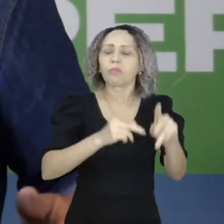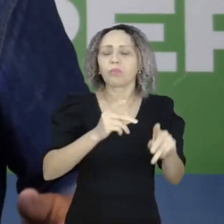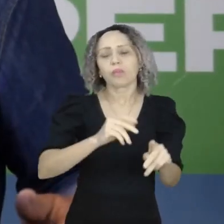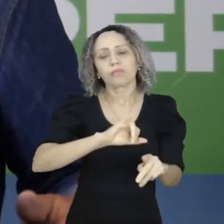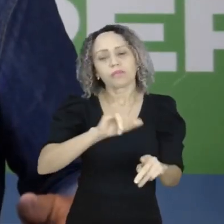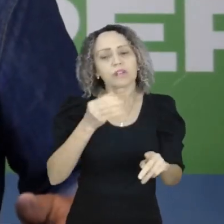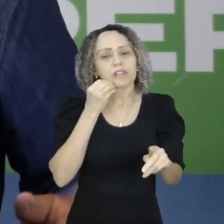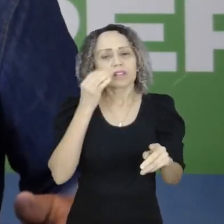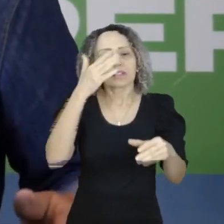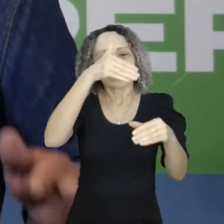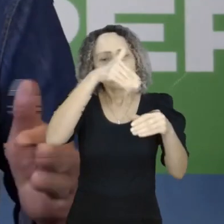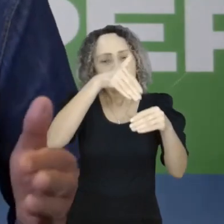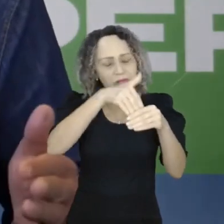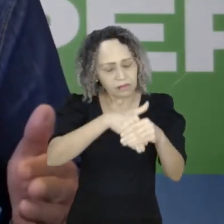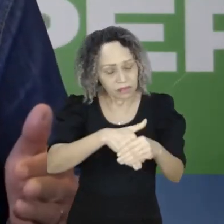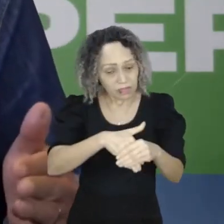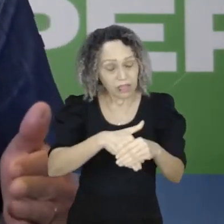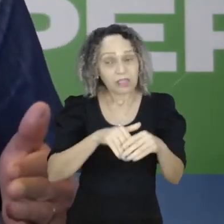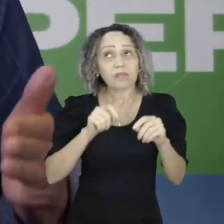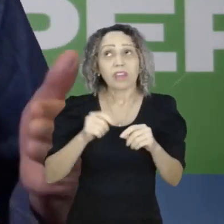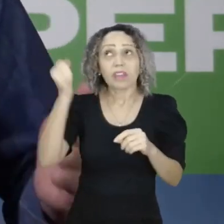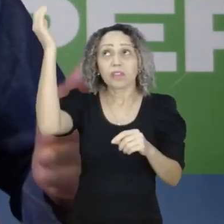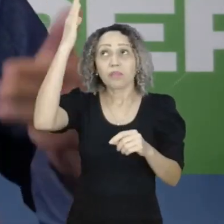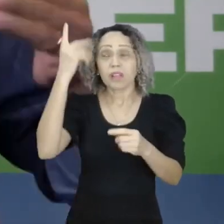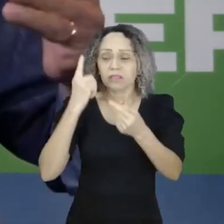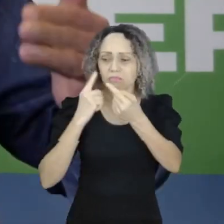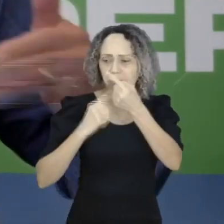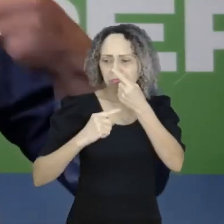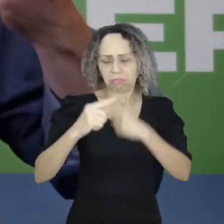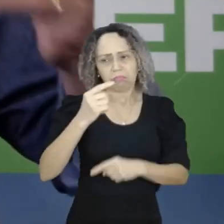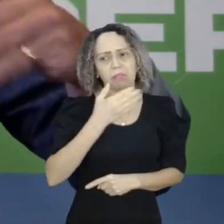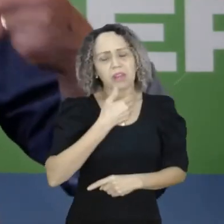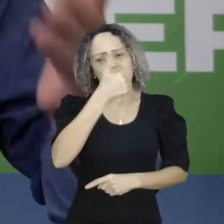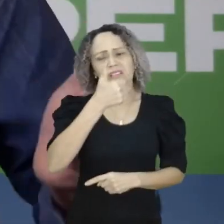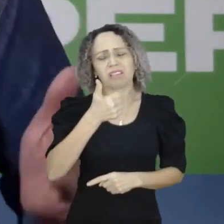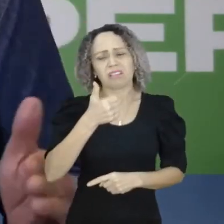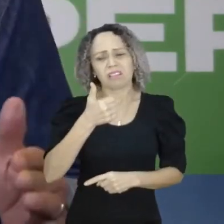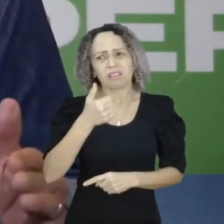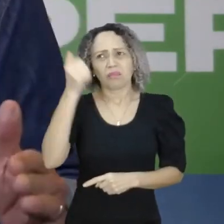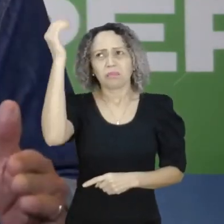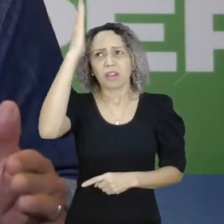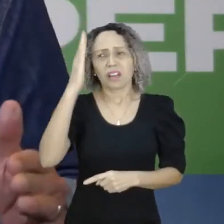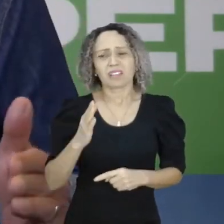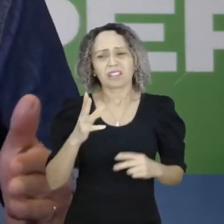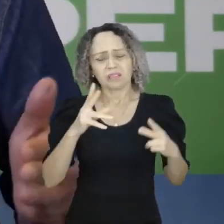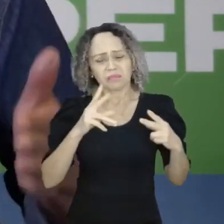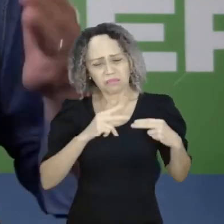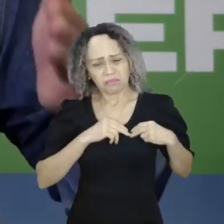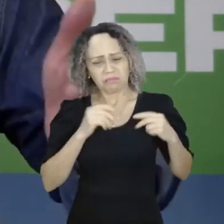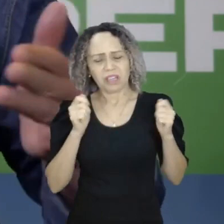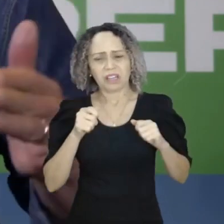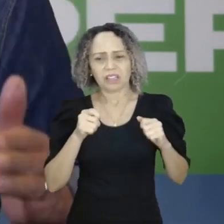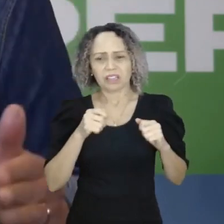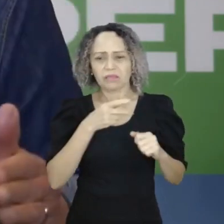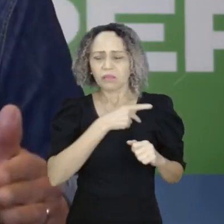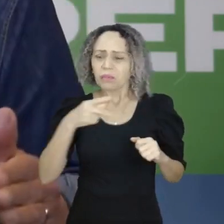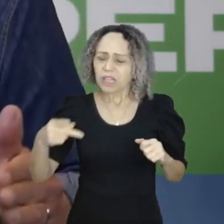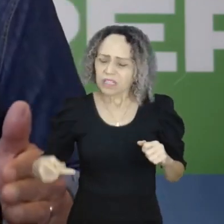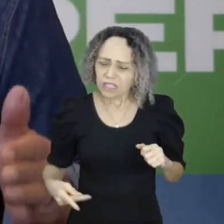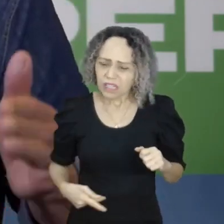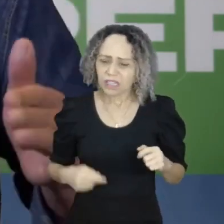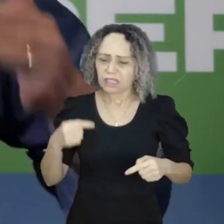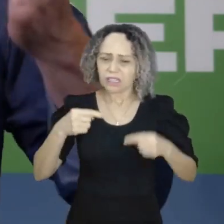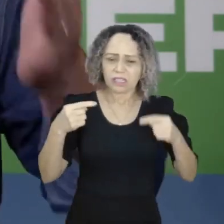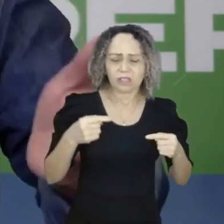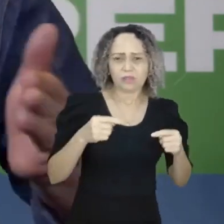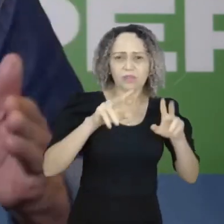normalidade nesse país. Um presidente que discuta os assuntos que são pertinentes à sociedade, que a gente discuta a